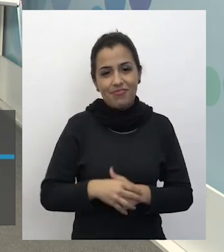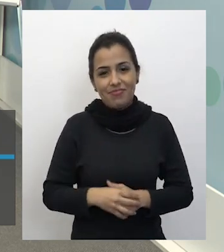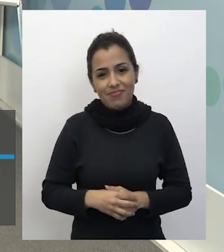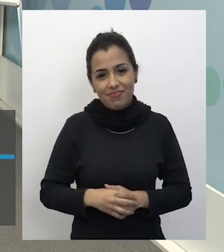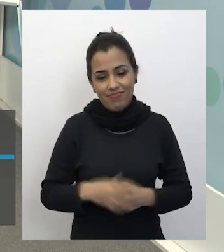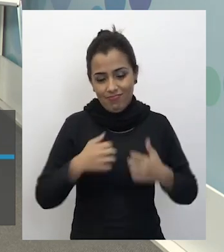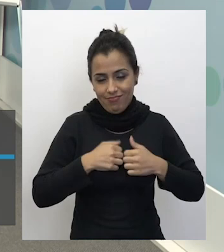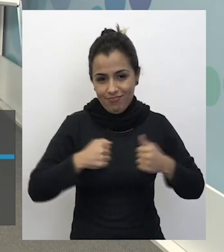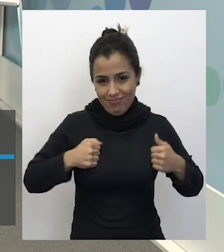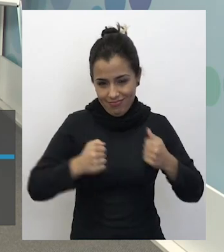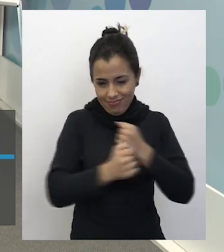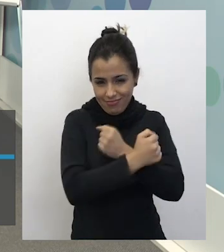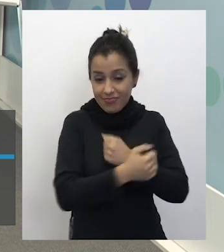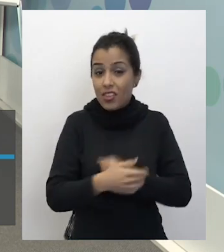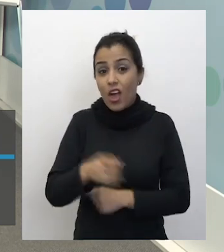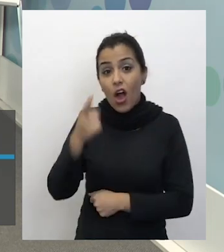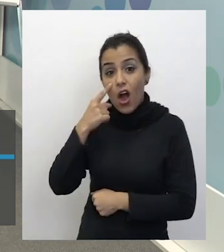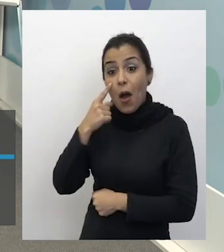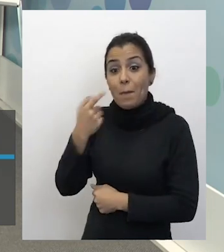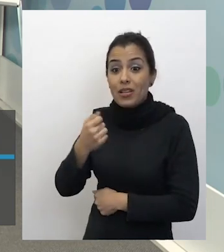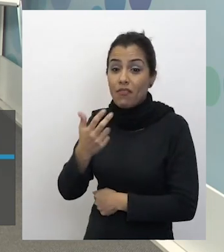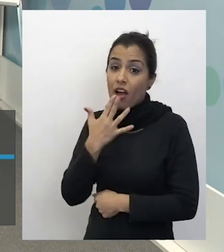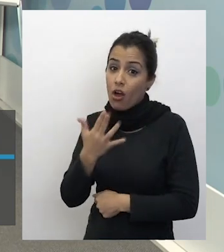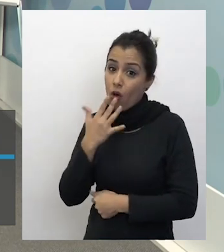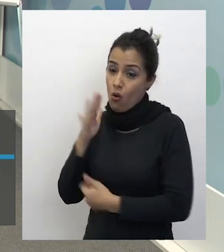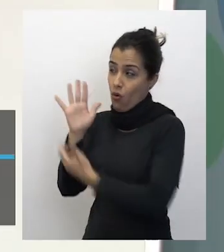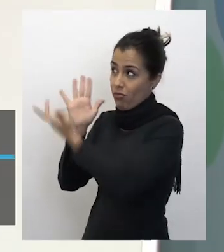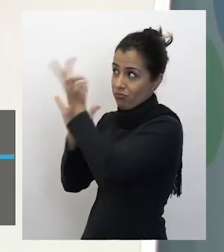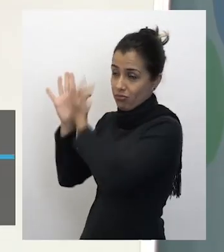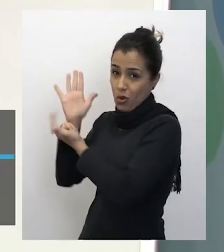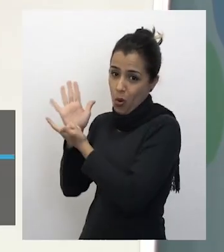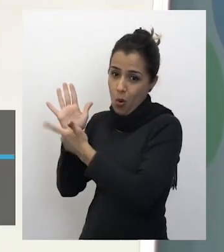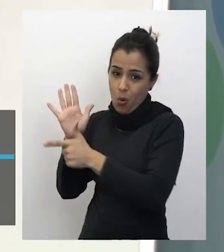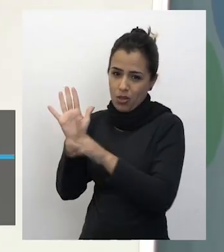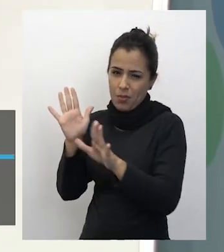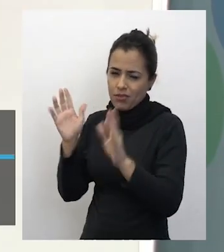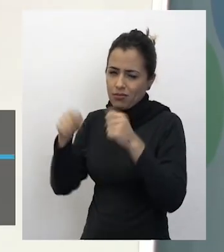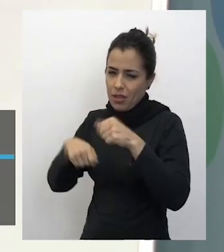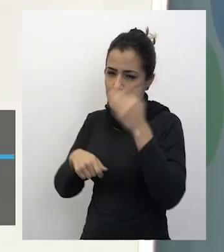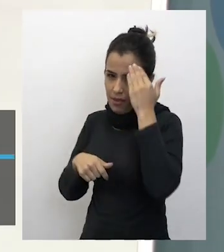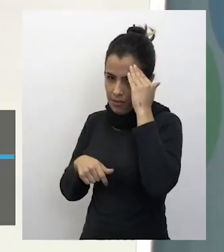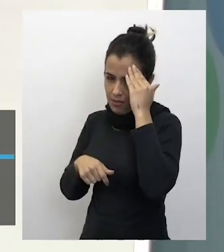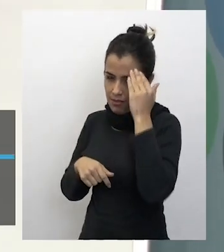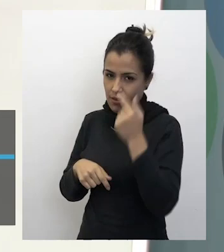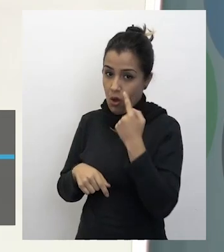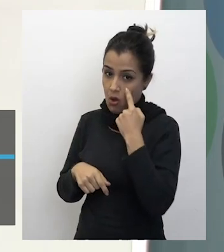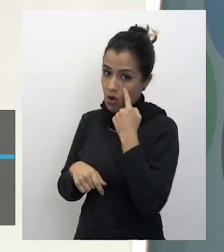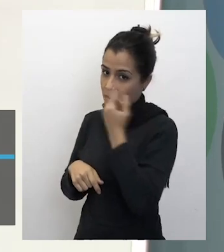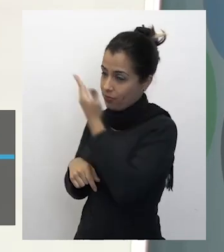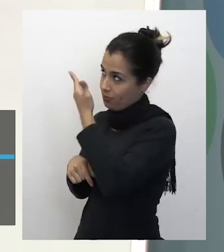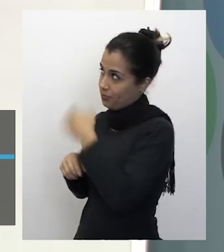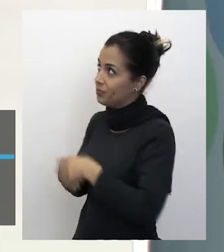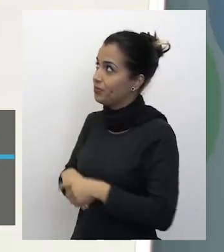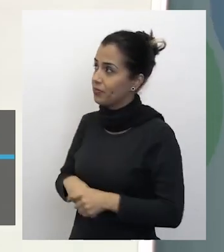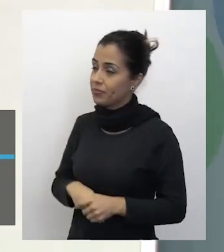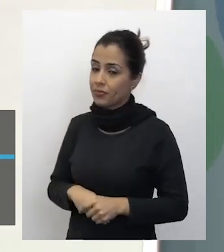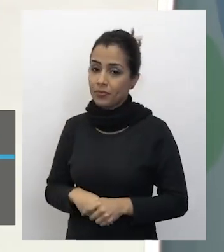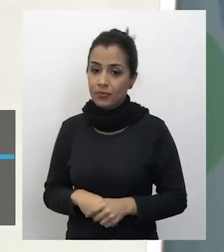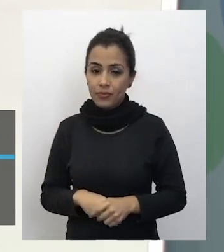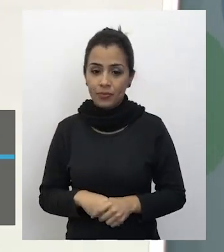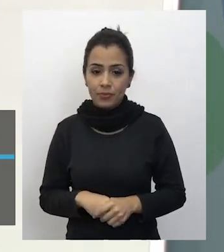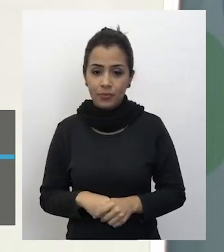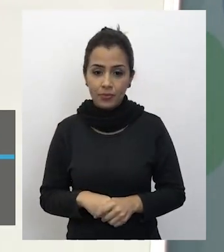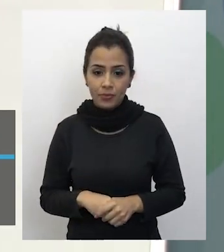de mais uma cor, tá? Mas para vocês entenderem, eu acho que vai dar, tudo bem? Então aqui está a